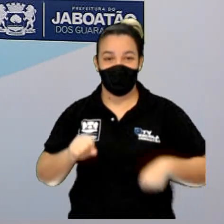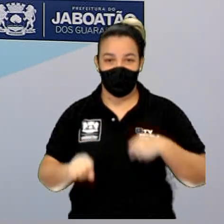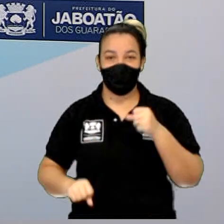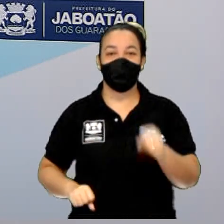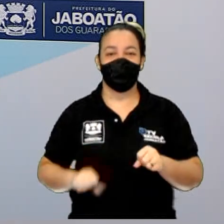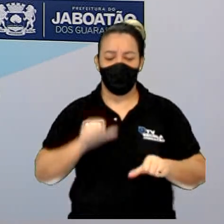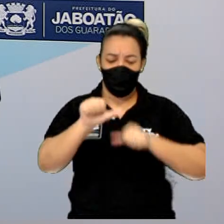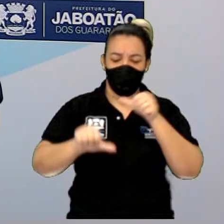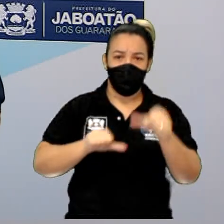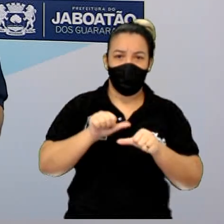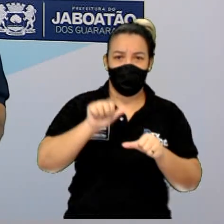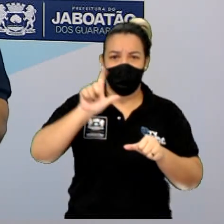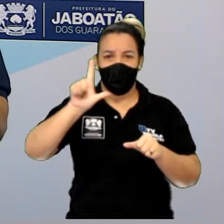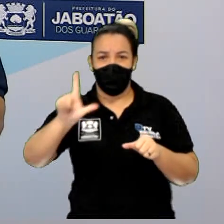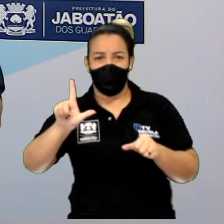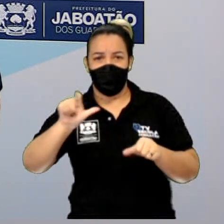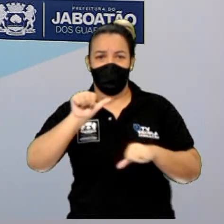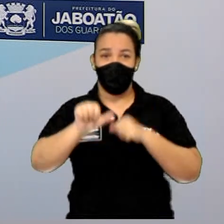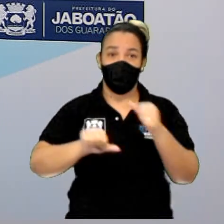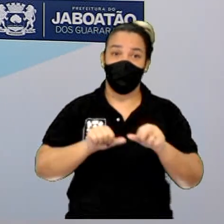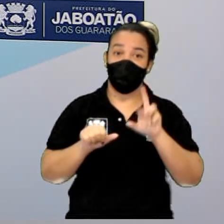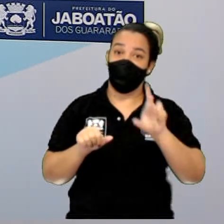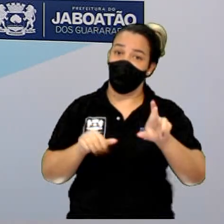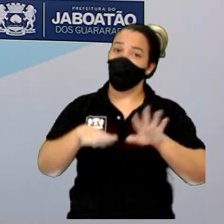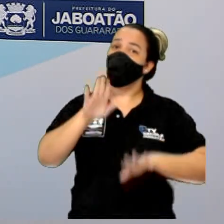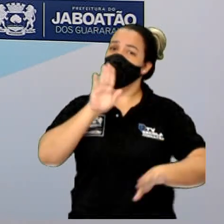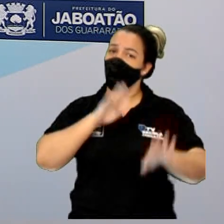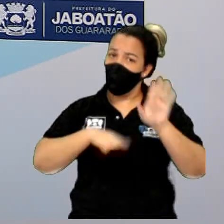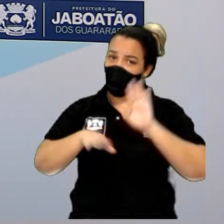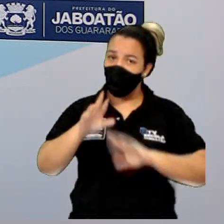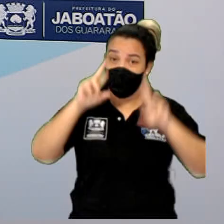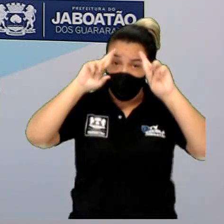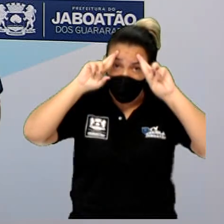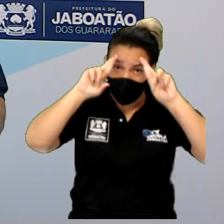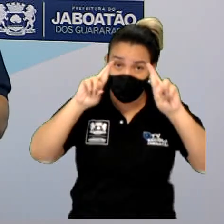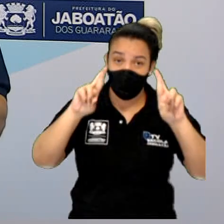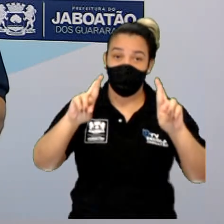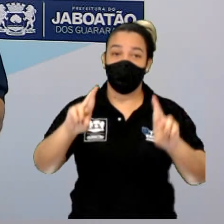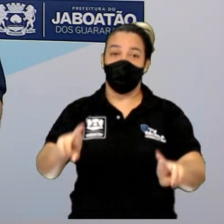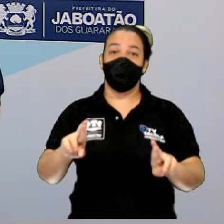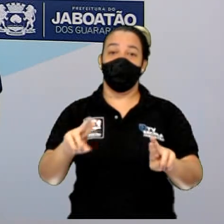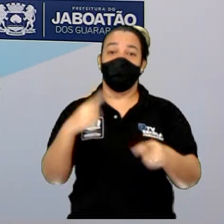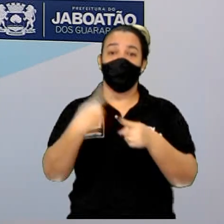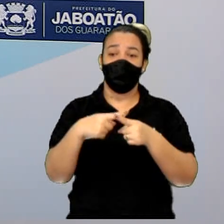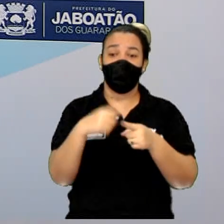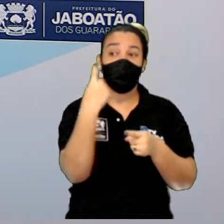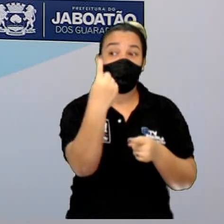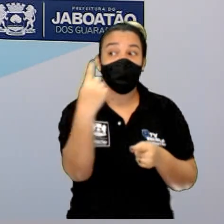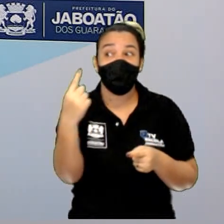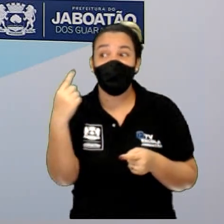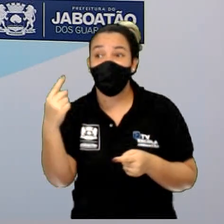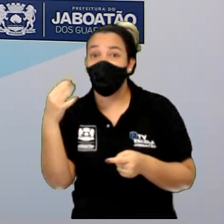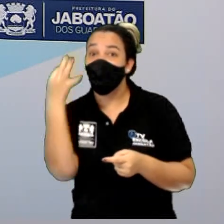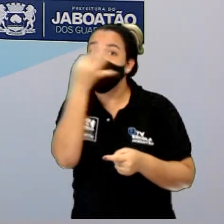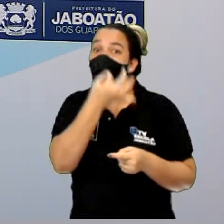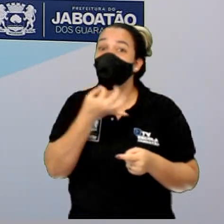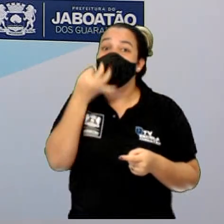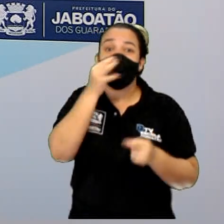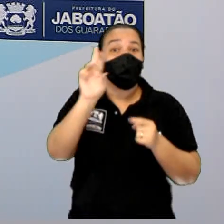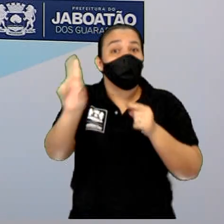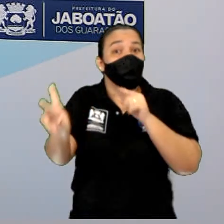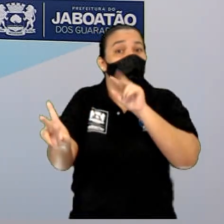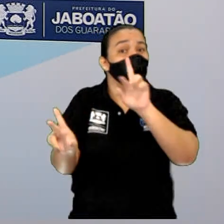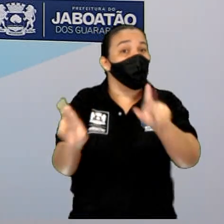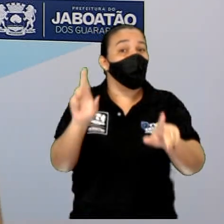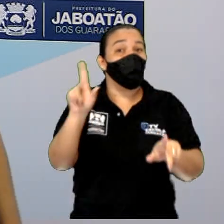L pelo R. Mas cuidado, gente, a gente deve respeitar a fala, a oralidade das pessoas, para que não haja a